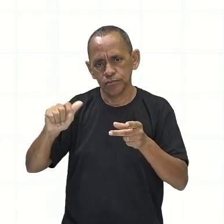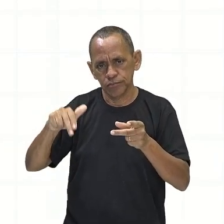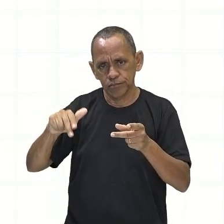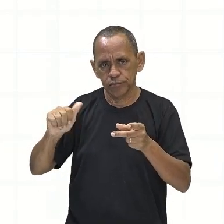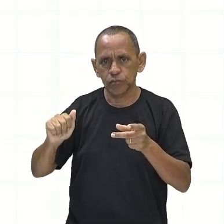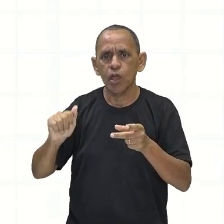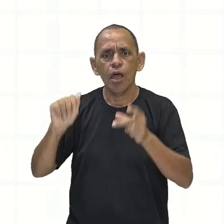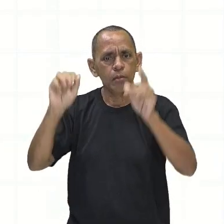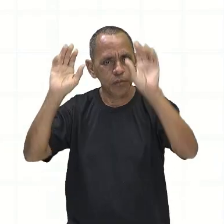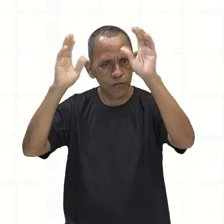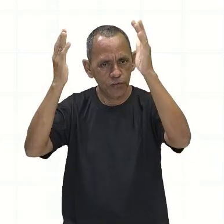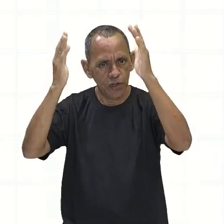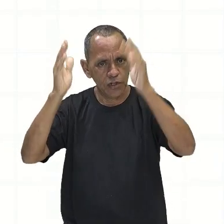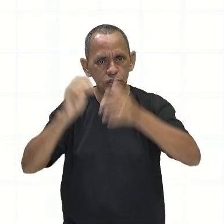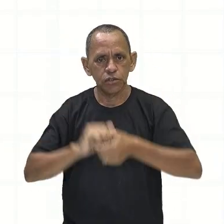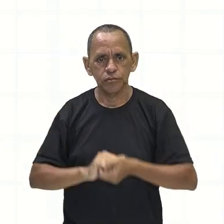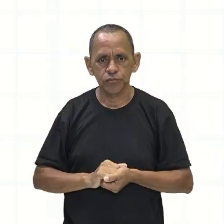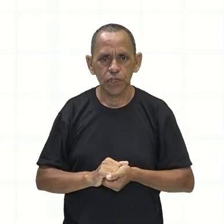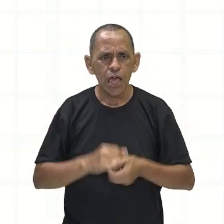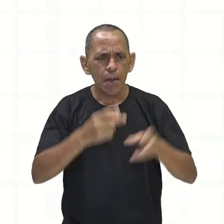aqui, olha só,